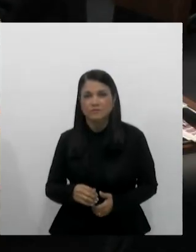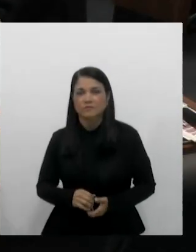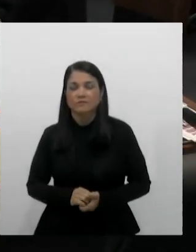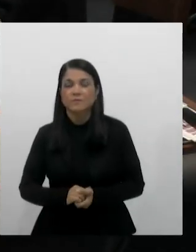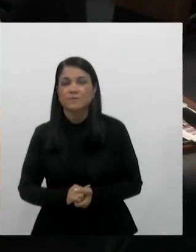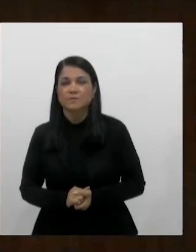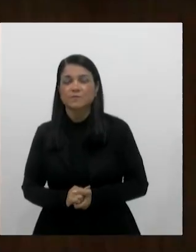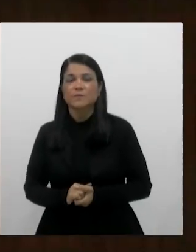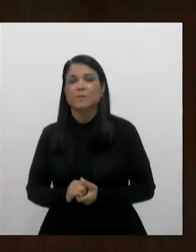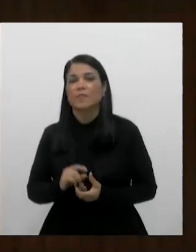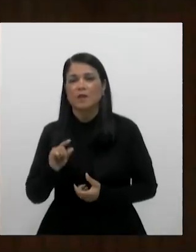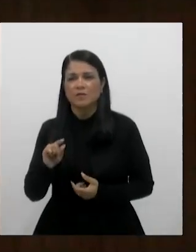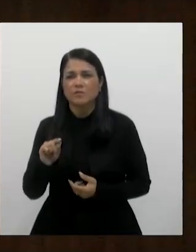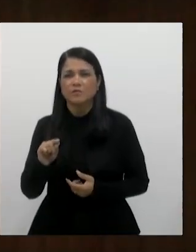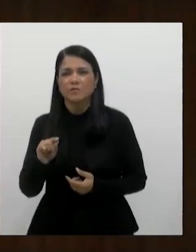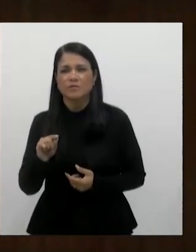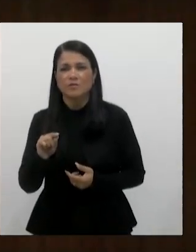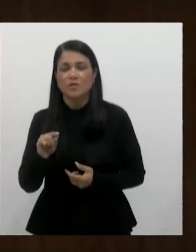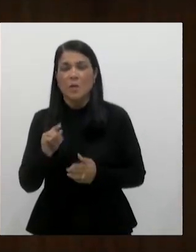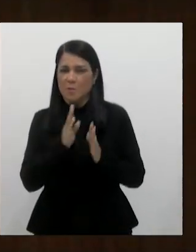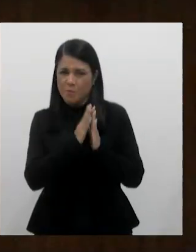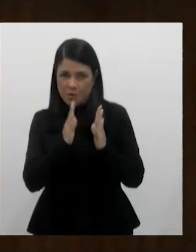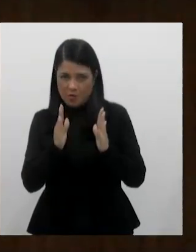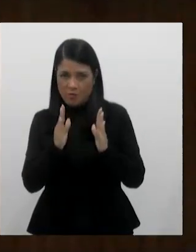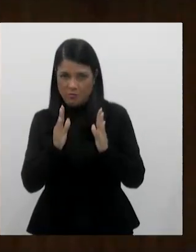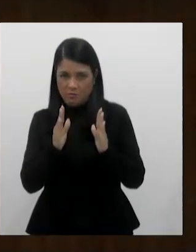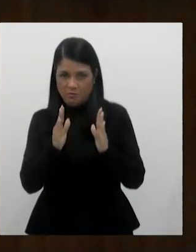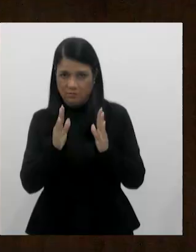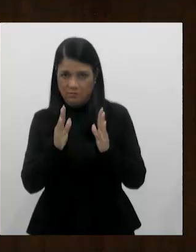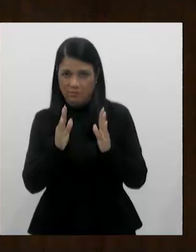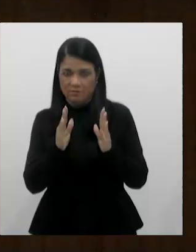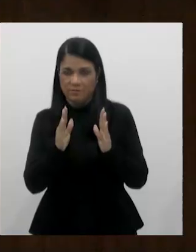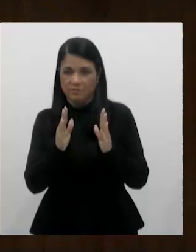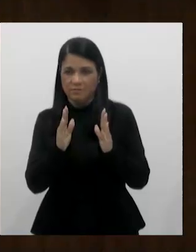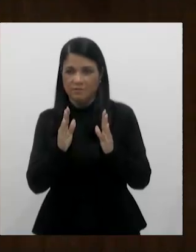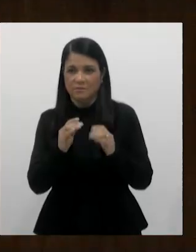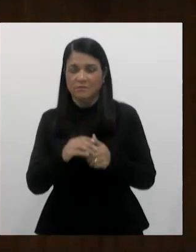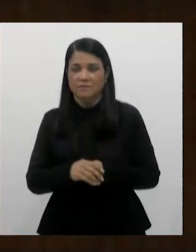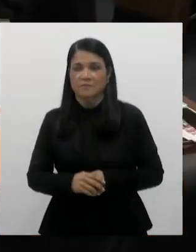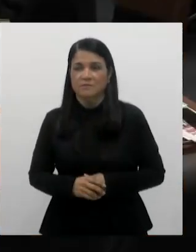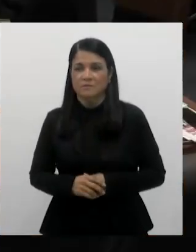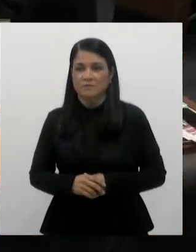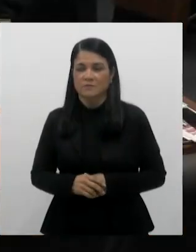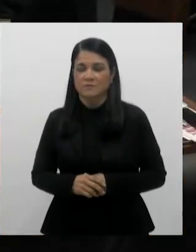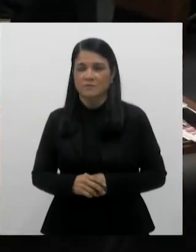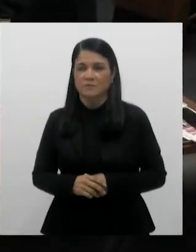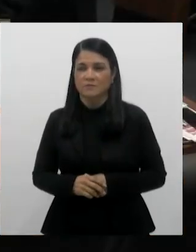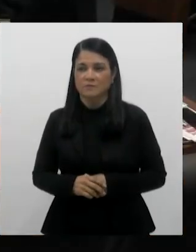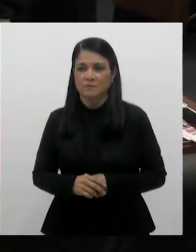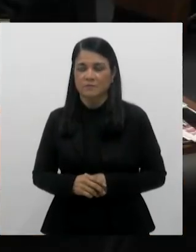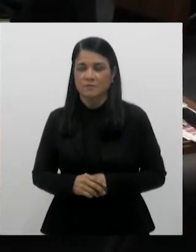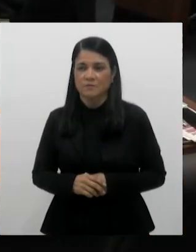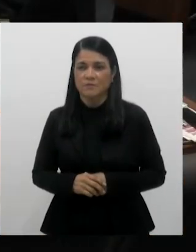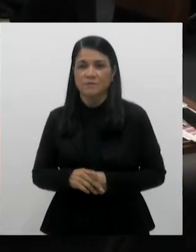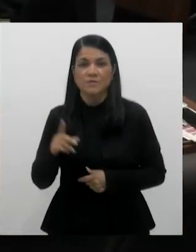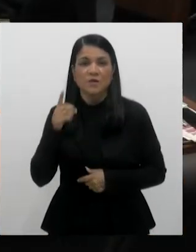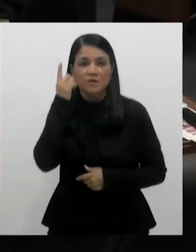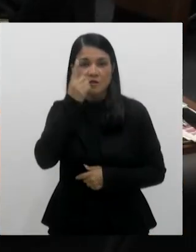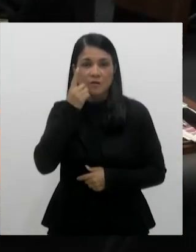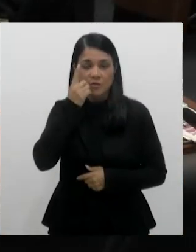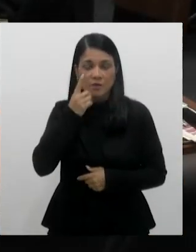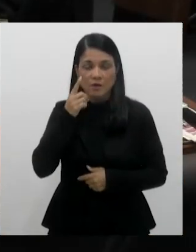Uma questão, uma pela ordem. Tá bom. Peraí. O deputado